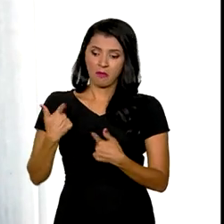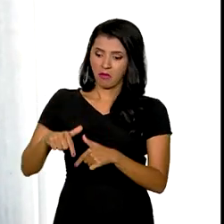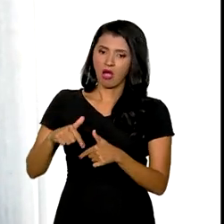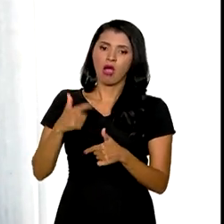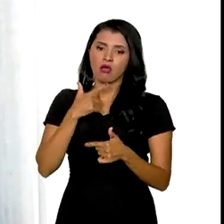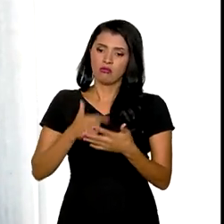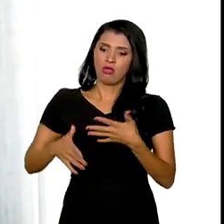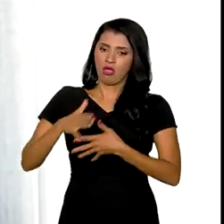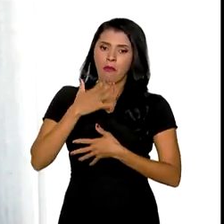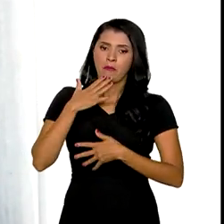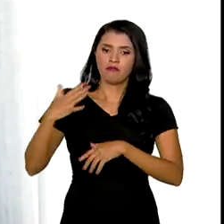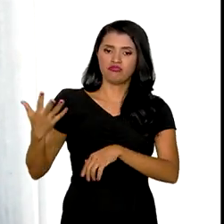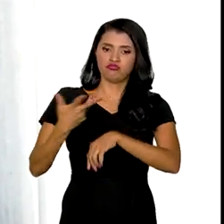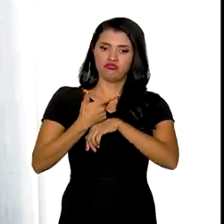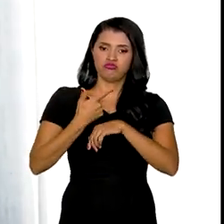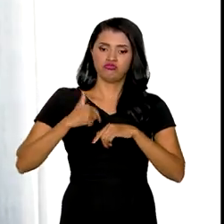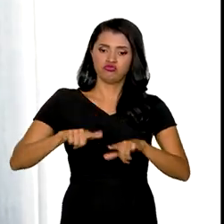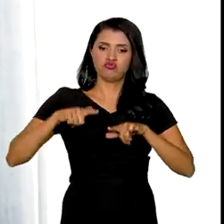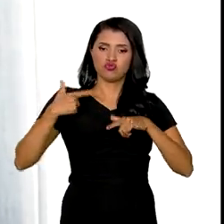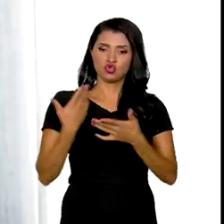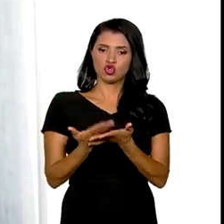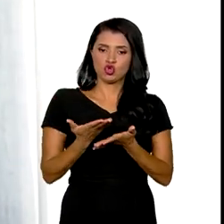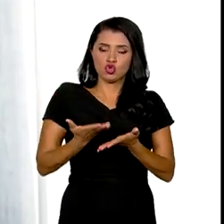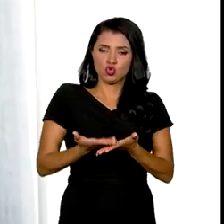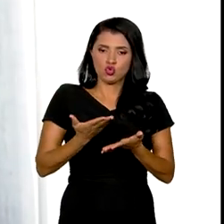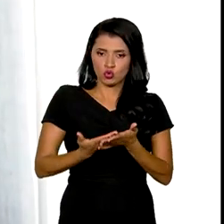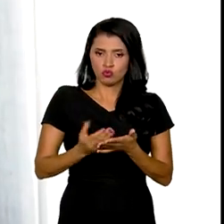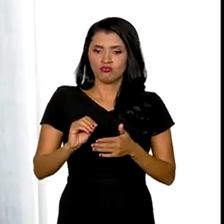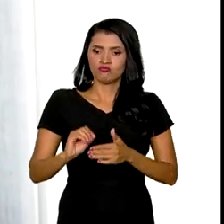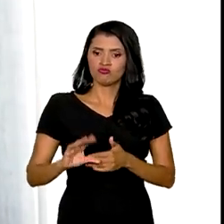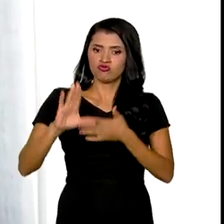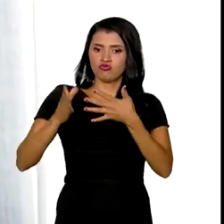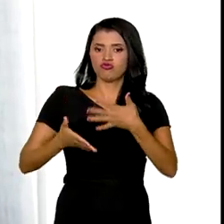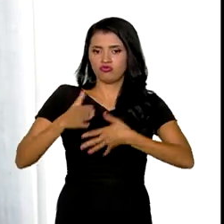níveis mais altos de qualificação e que têm uma maior correlação com rendimentos elevados.